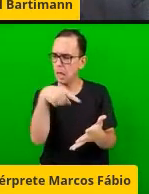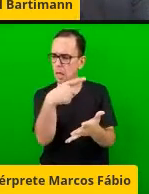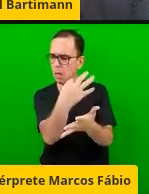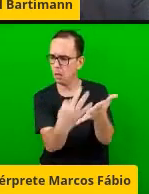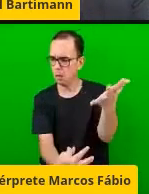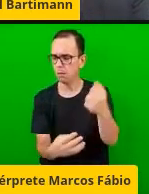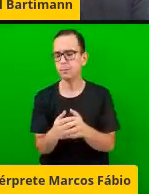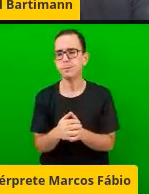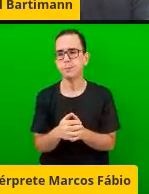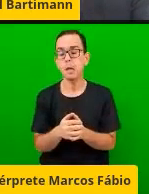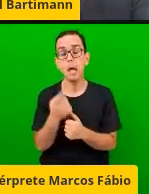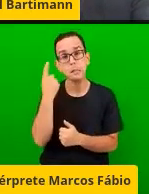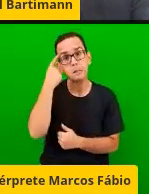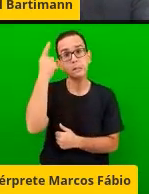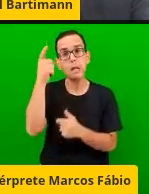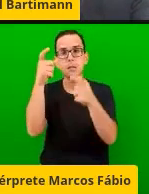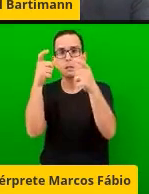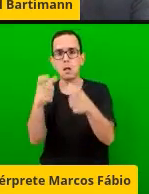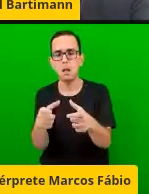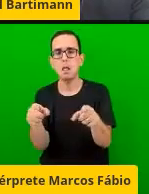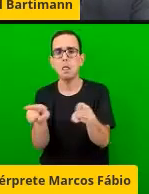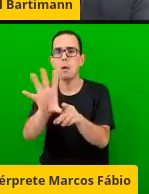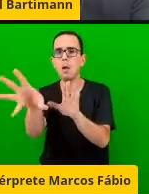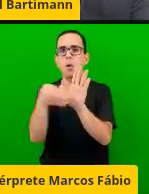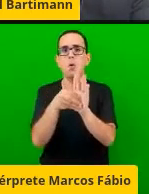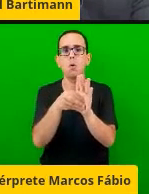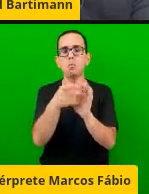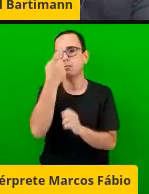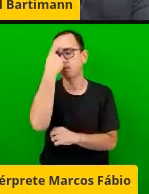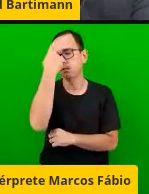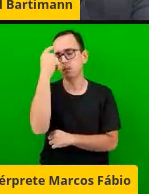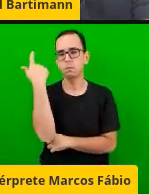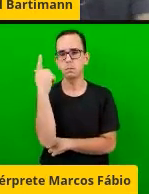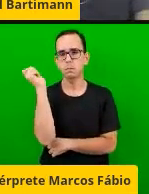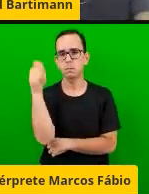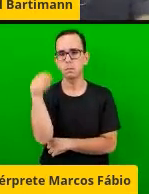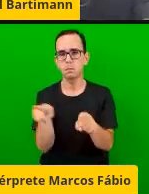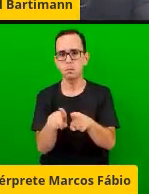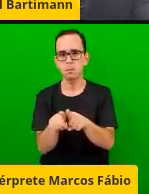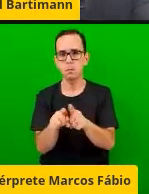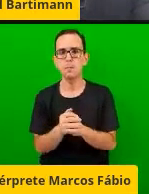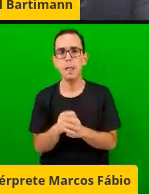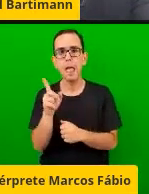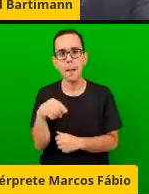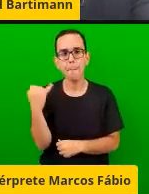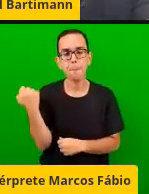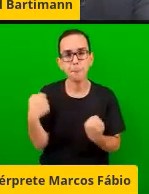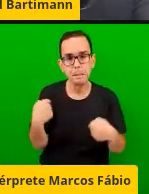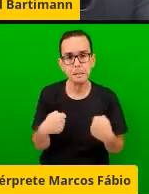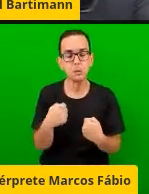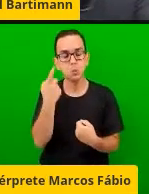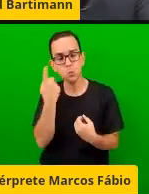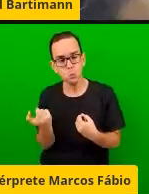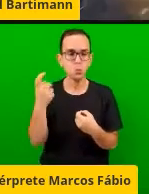As estratégias territoriais fazem parte da história do pensamento geográfico. E é necessário, então, retomar, por exemplo,